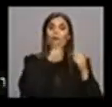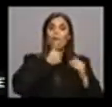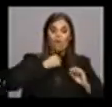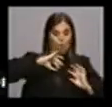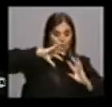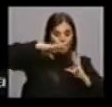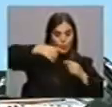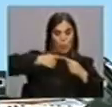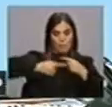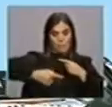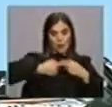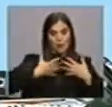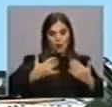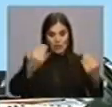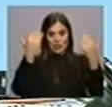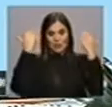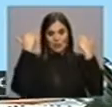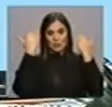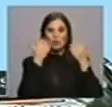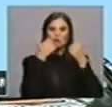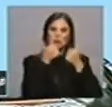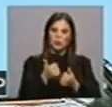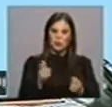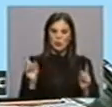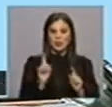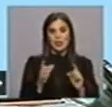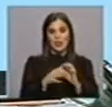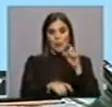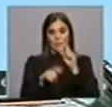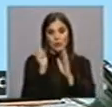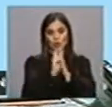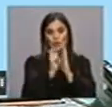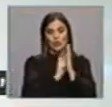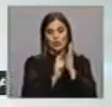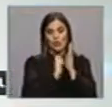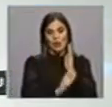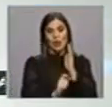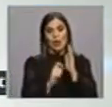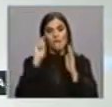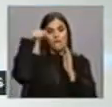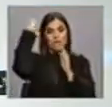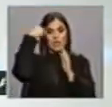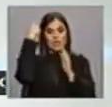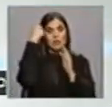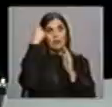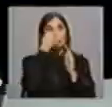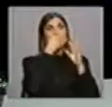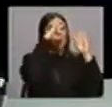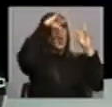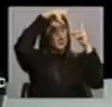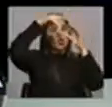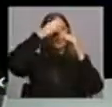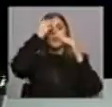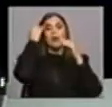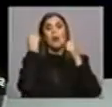e uma dessas informações não será do agrado para os escritores de ficção científica. Não é. De facto, não são boas notícias para os escritores de